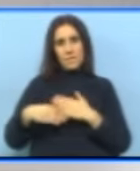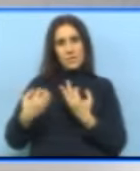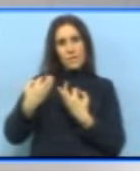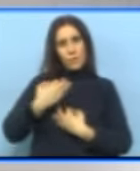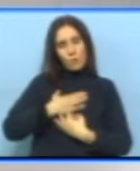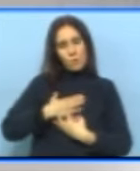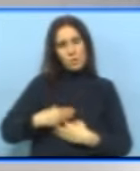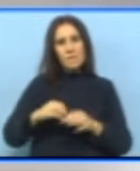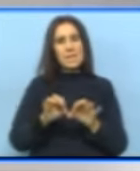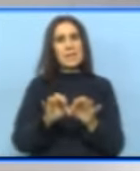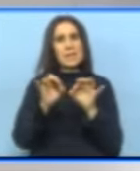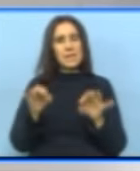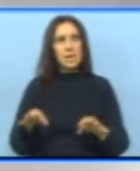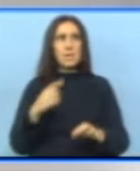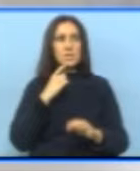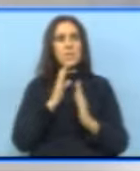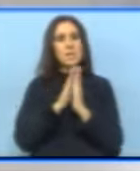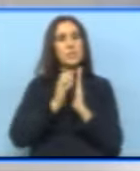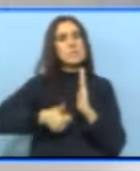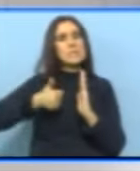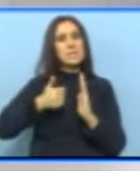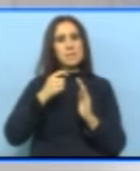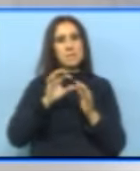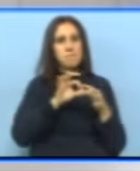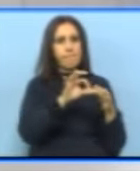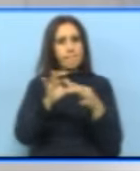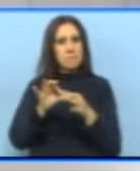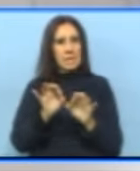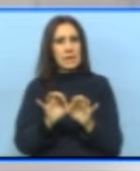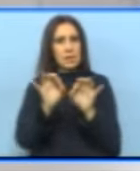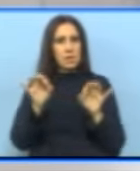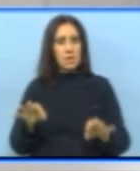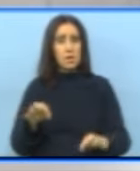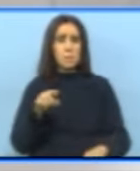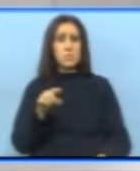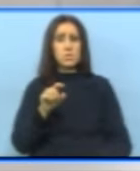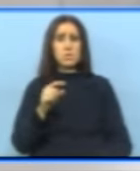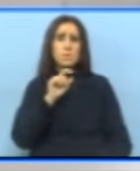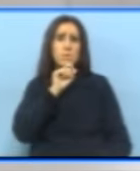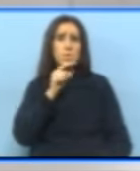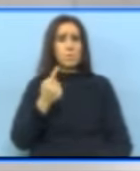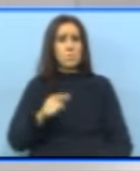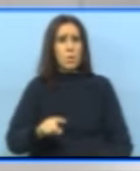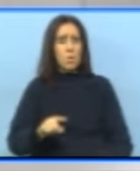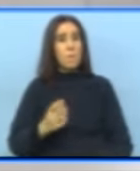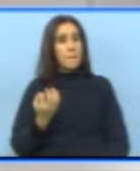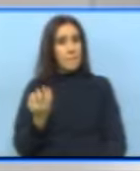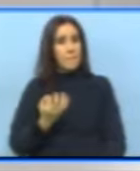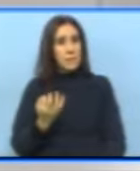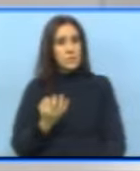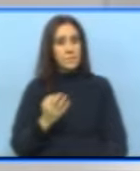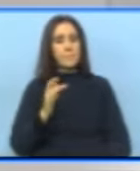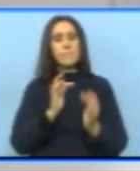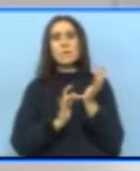chamada regra de ouro até das religiões. Claro que isso poderia ficar apenas nesse horizontalismo, não é? Mas, efetivamente,